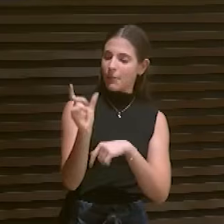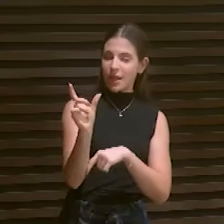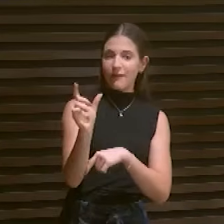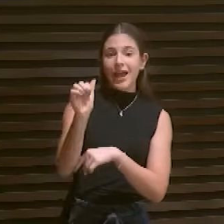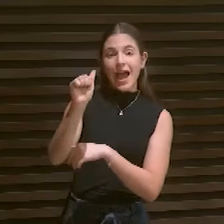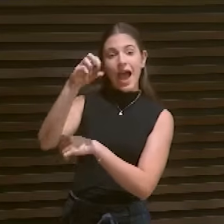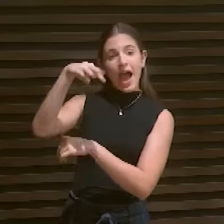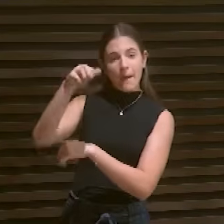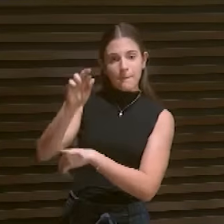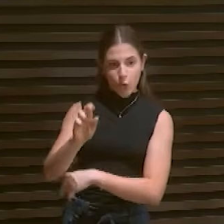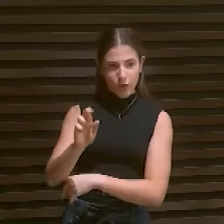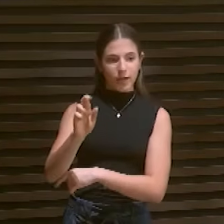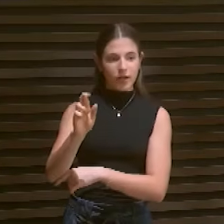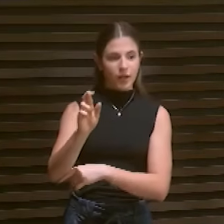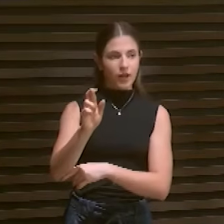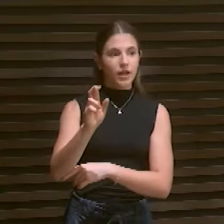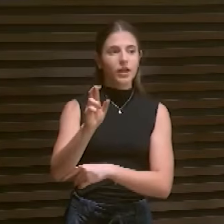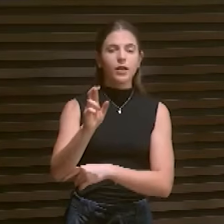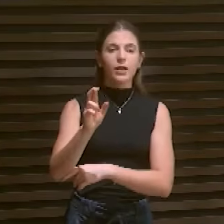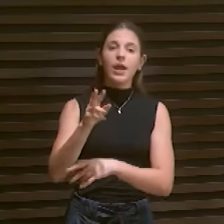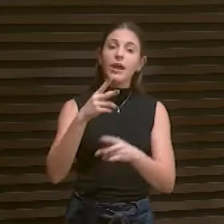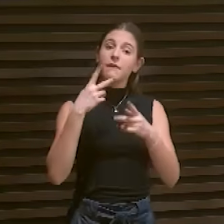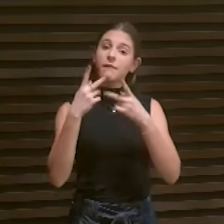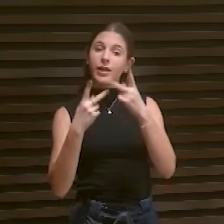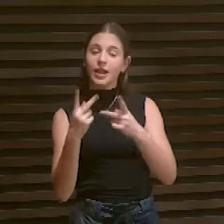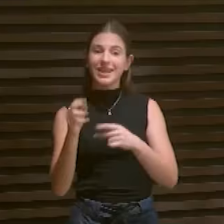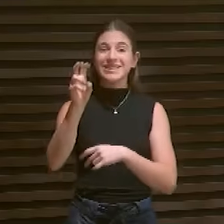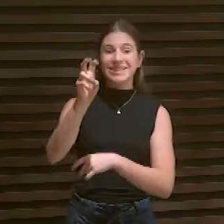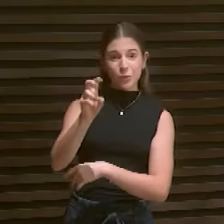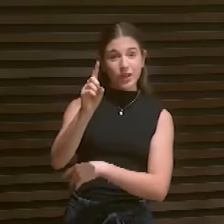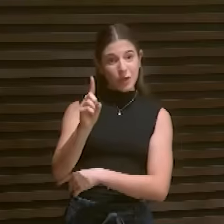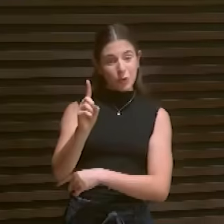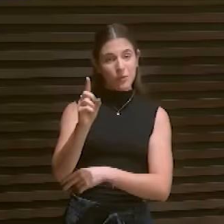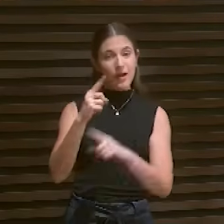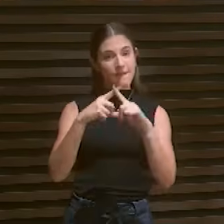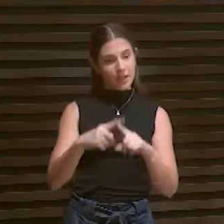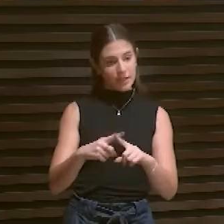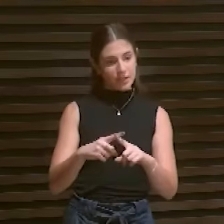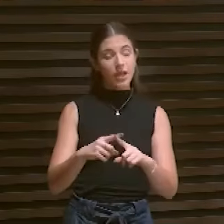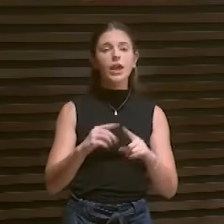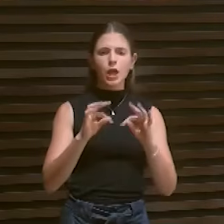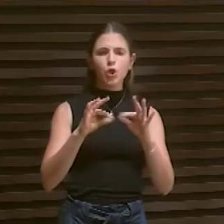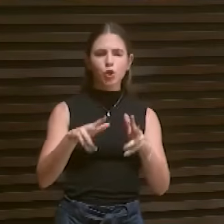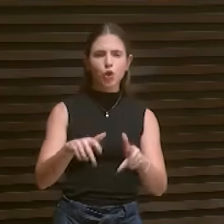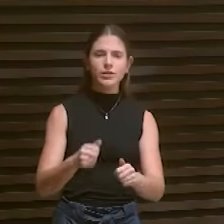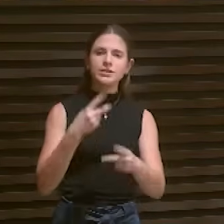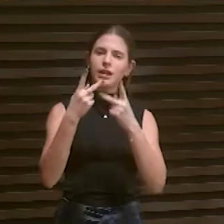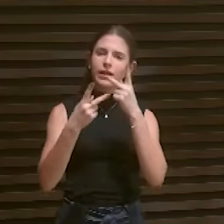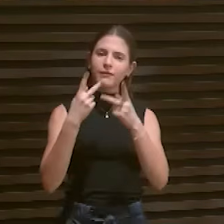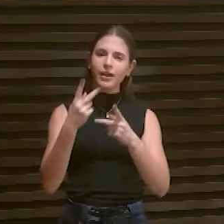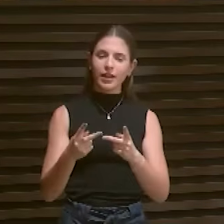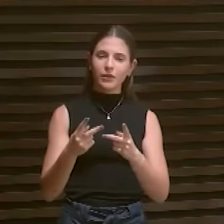seus derivativos, ela é mencionada 51 vezes. E todas essas vezes ela é mencionada de forma